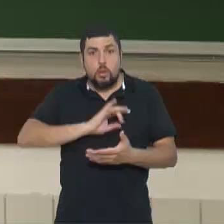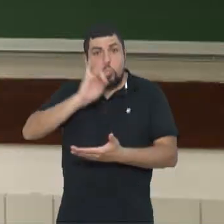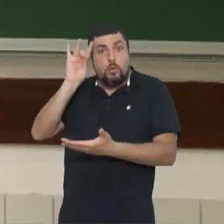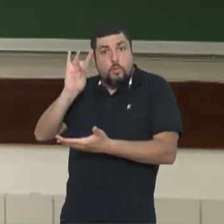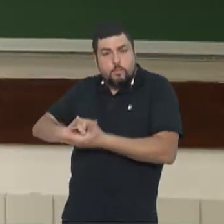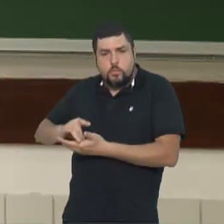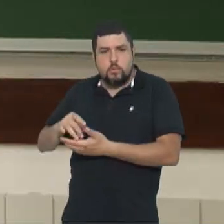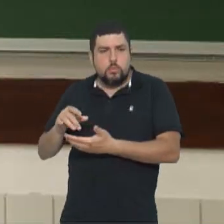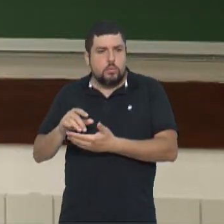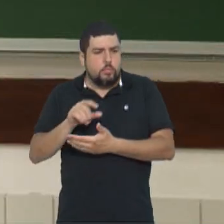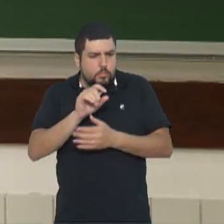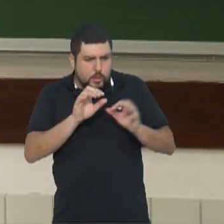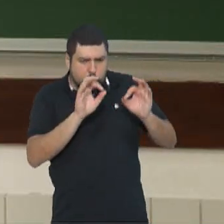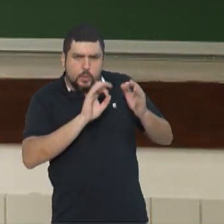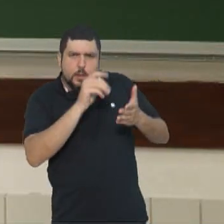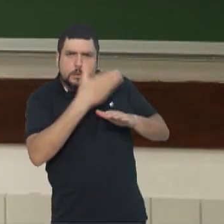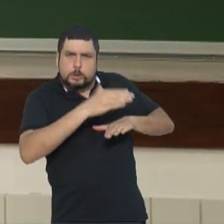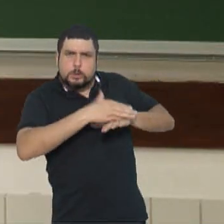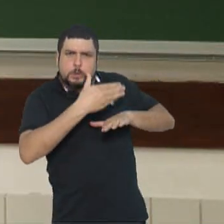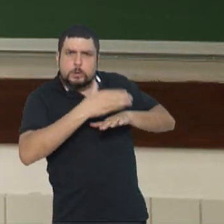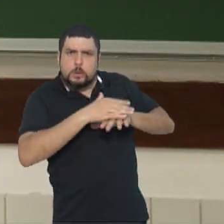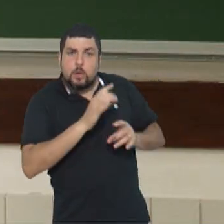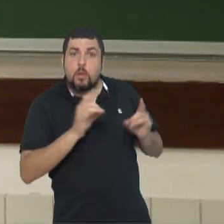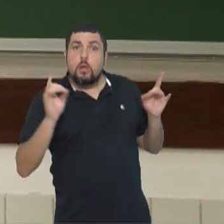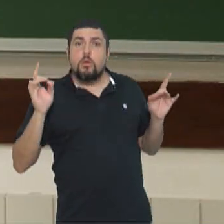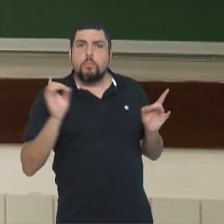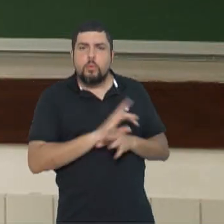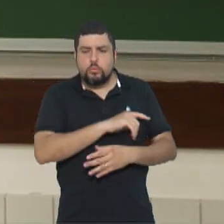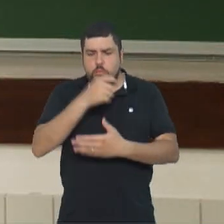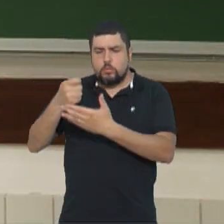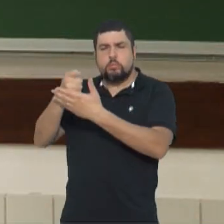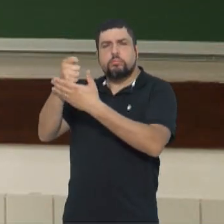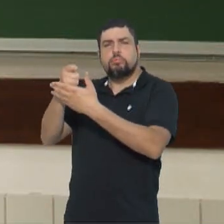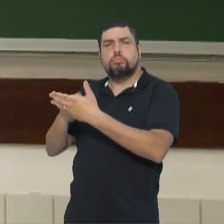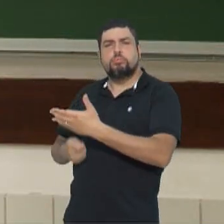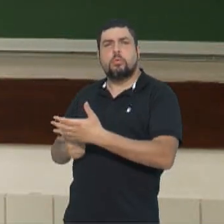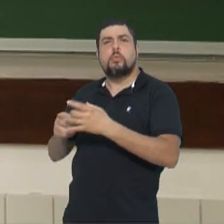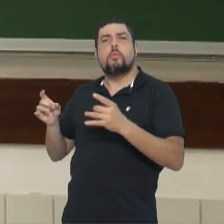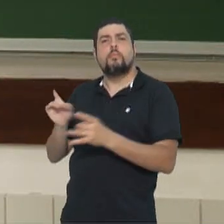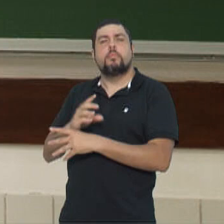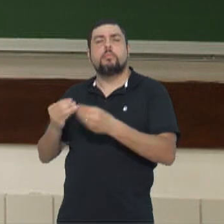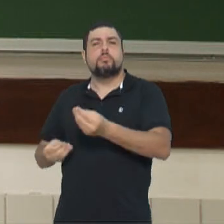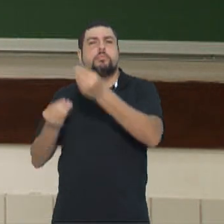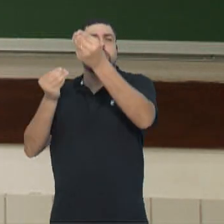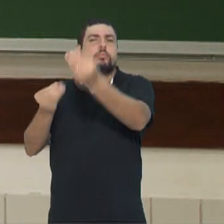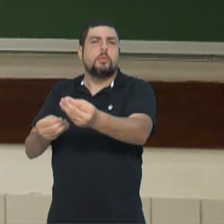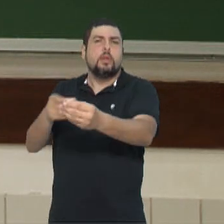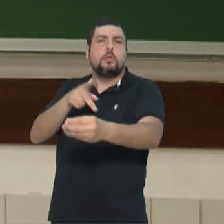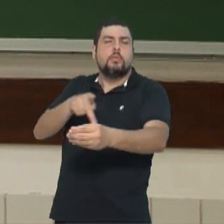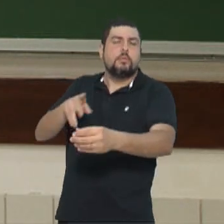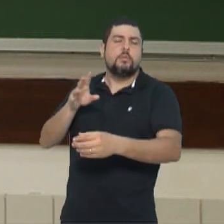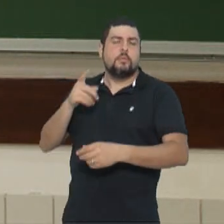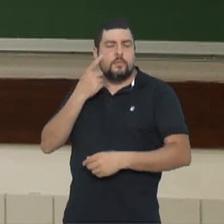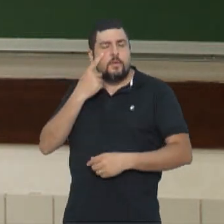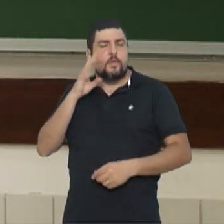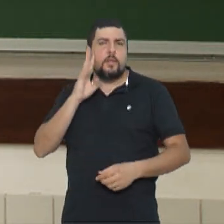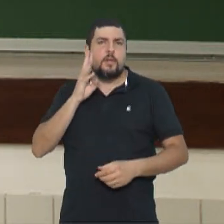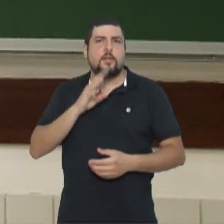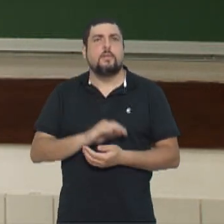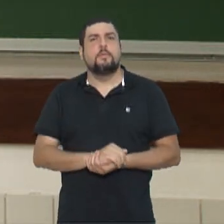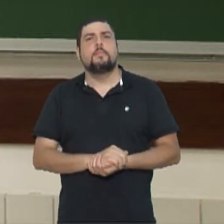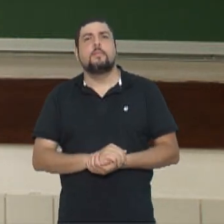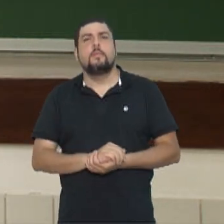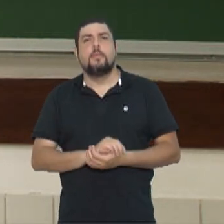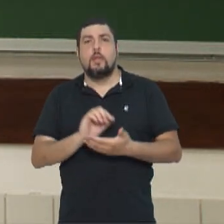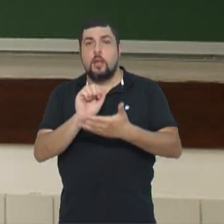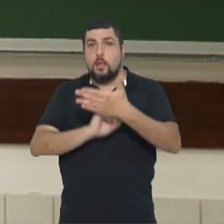colocar no blog, no, né, postar. Você vai ver que você vai ter um resultado bem legal quando você faz um caminho. tá certo? Como esse que a gente fez. Exercício